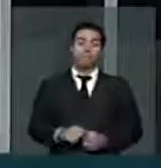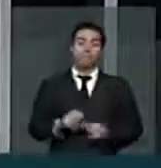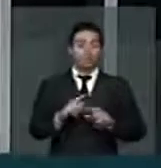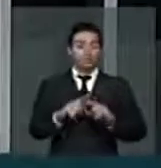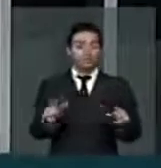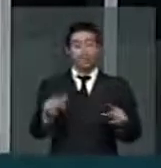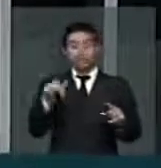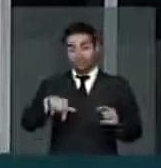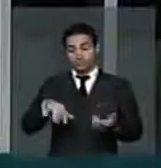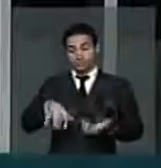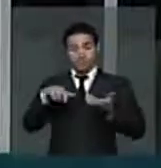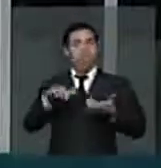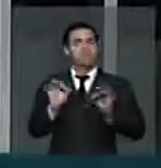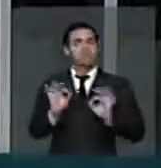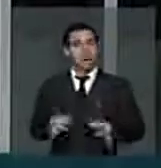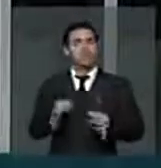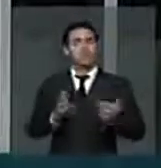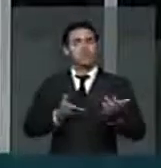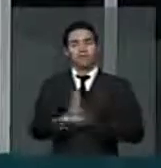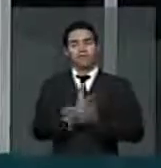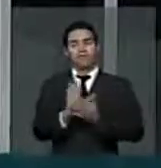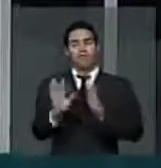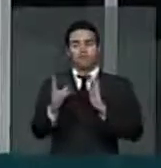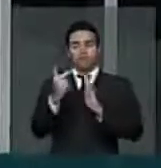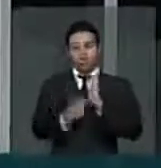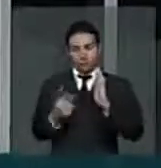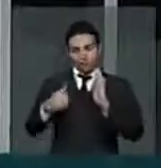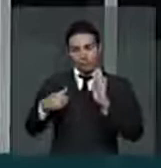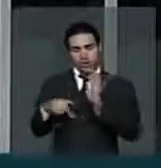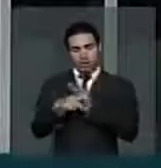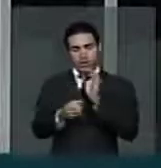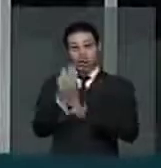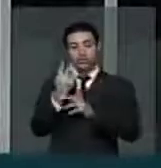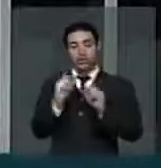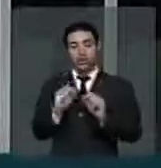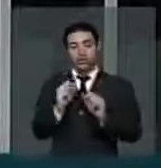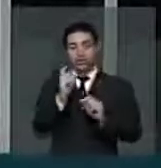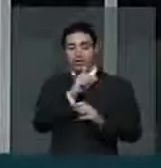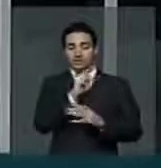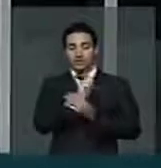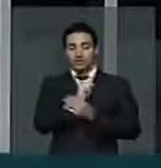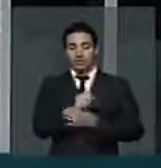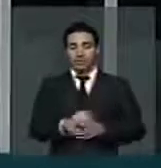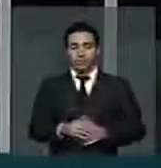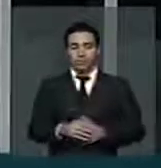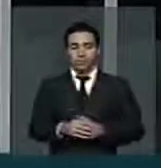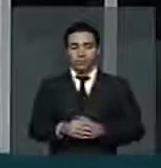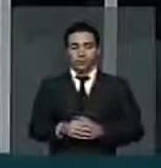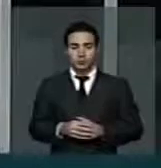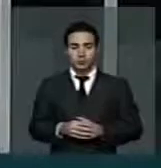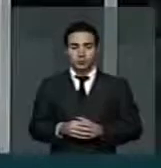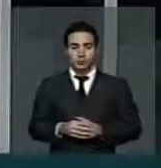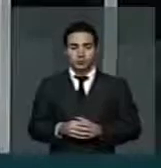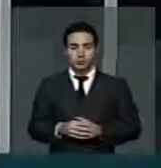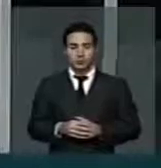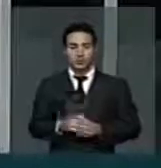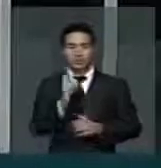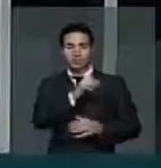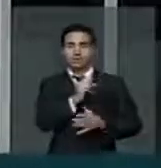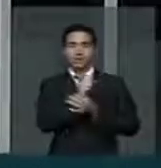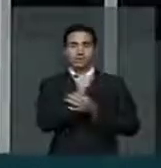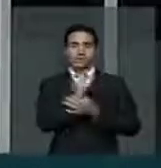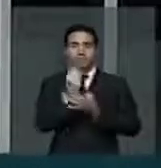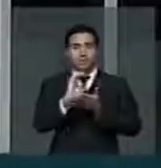esta Casa aprovou esta emenda de minha autoria, garantindo, para concluir, senhor presidente, esses